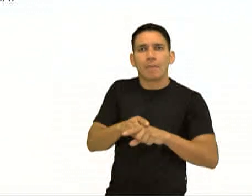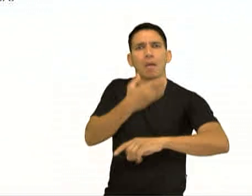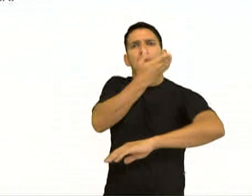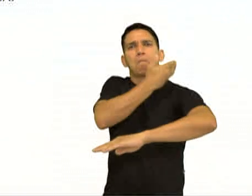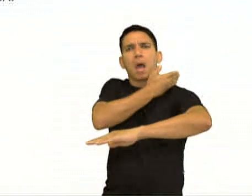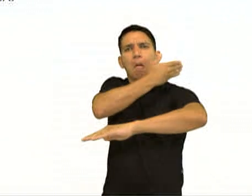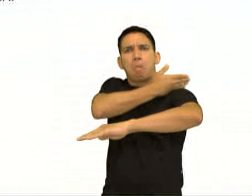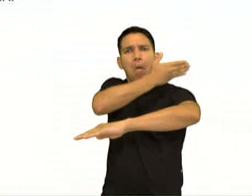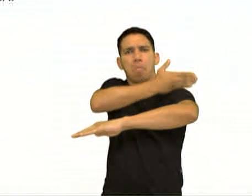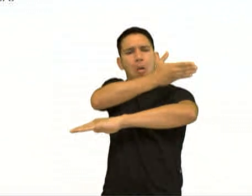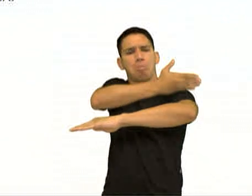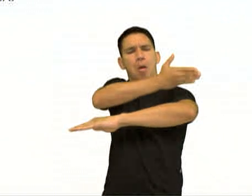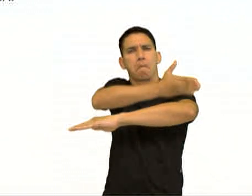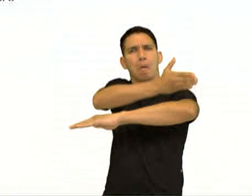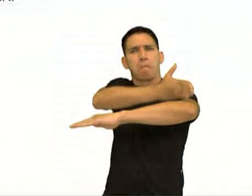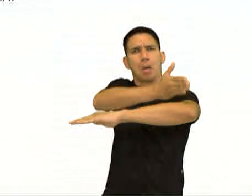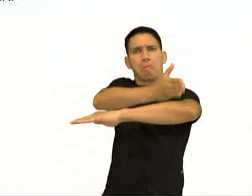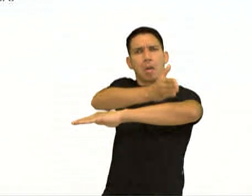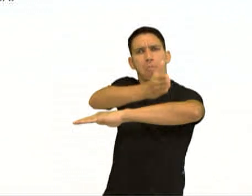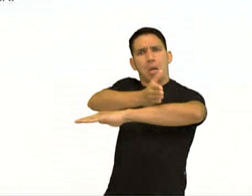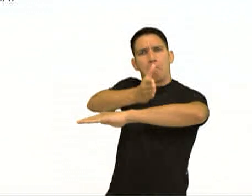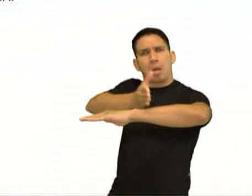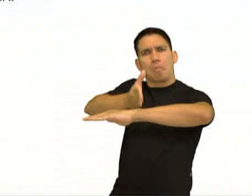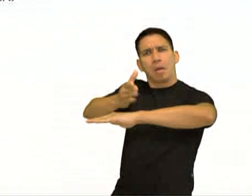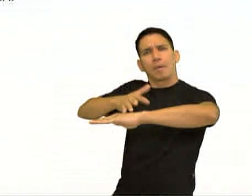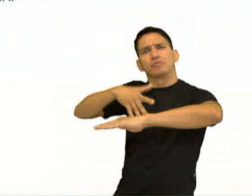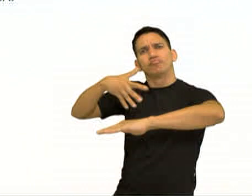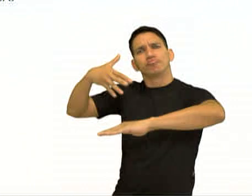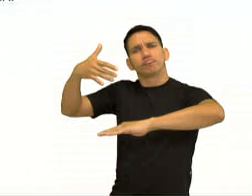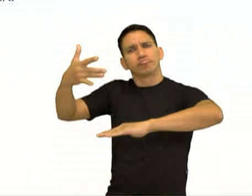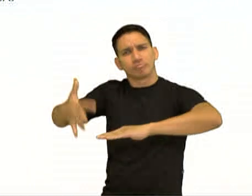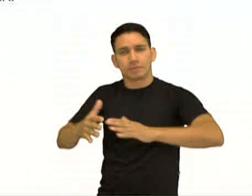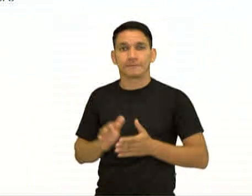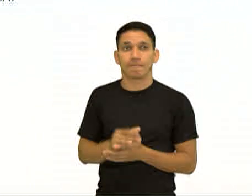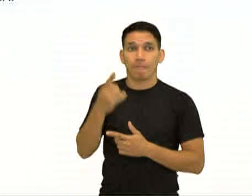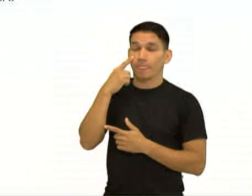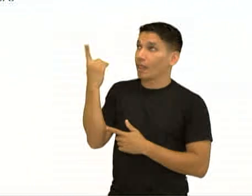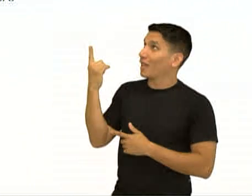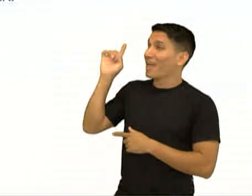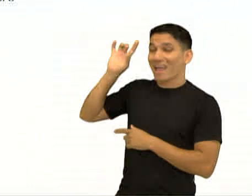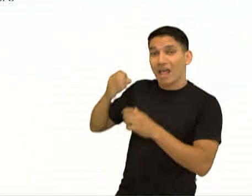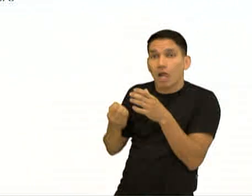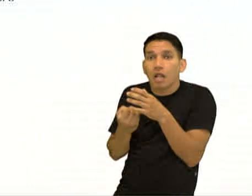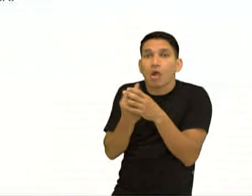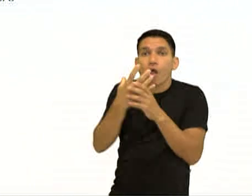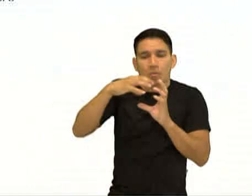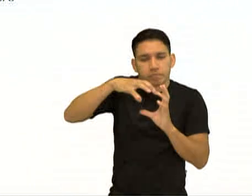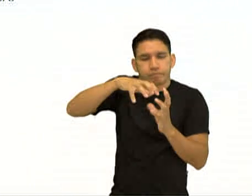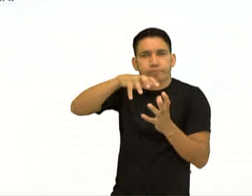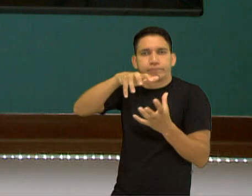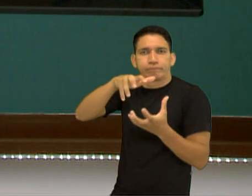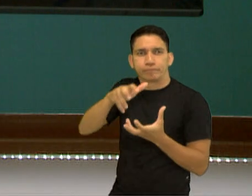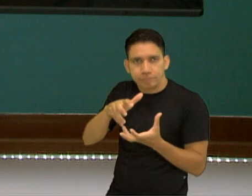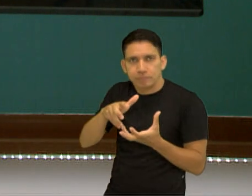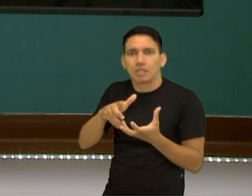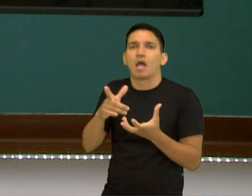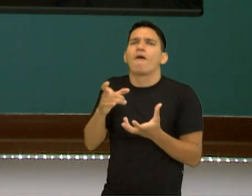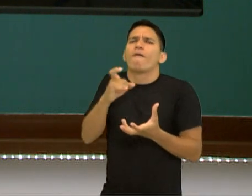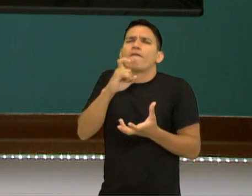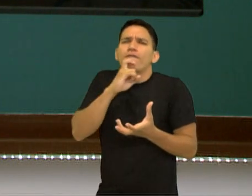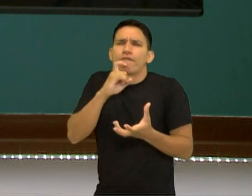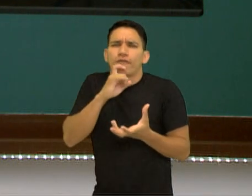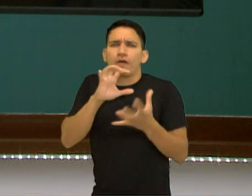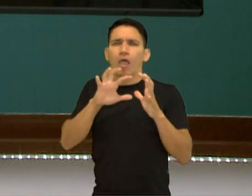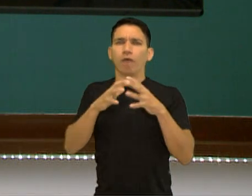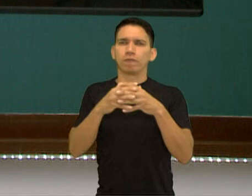que foram ocorrendo com o passar do tempo. Então aqui nós tivemos o processo de formação do nosso planeta, resfriamento da